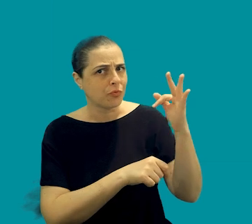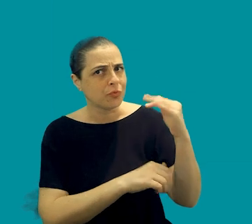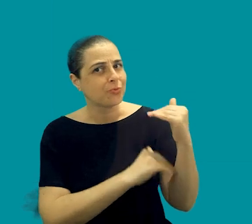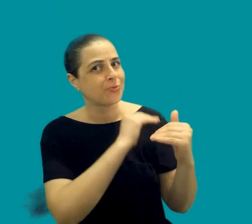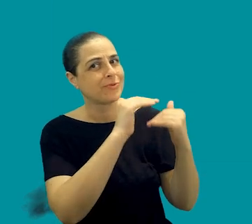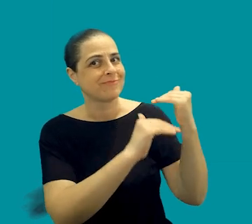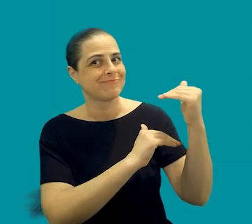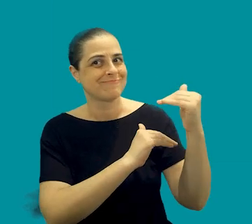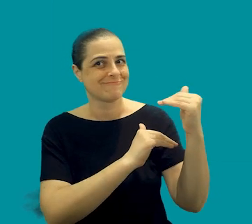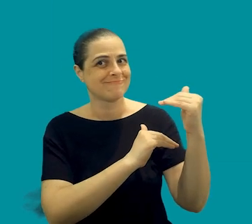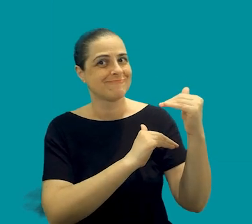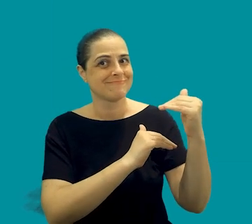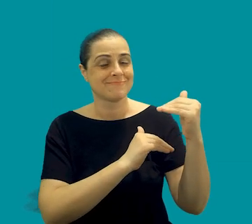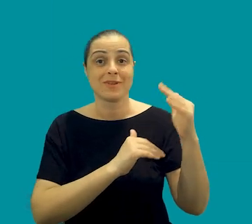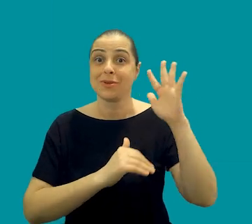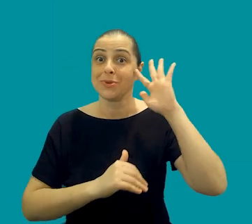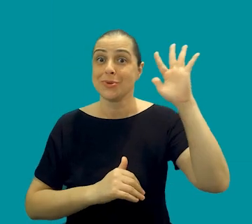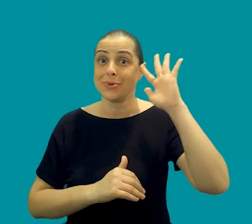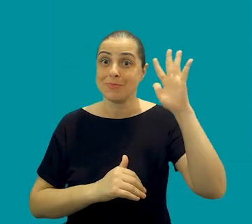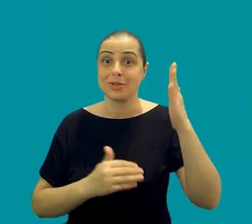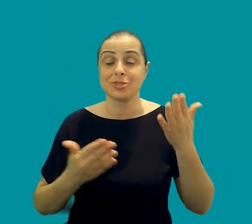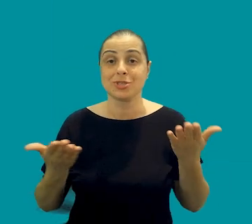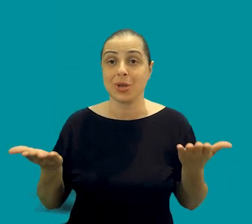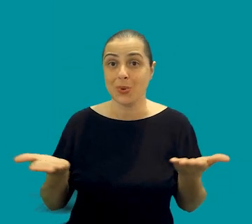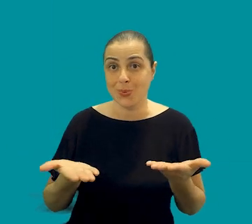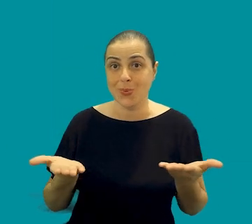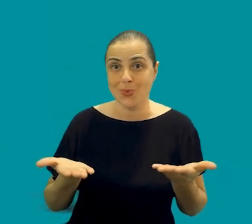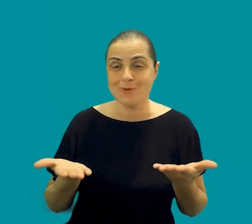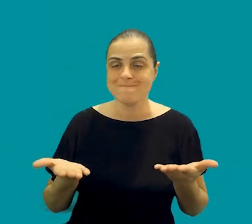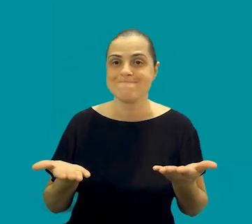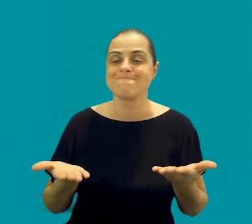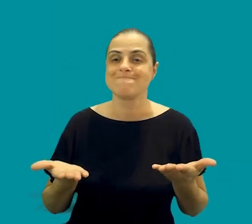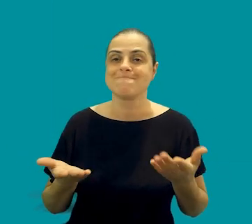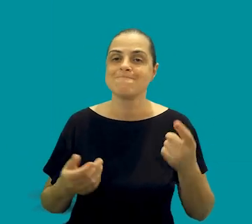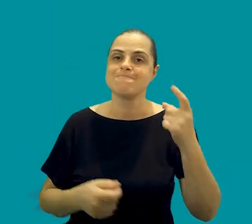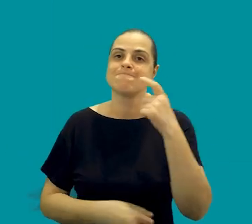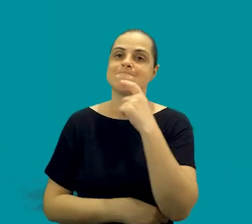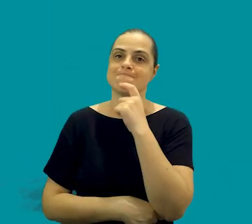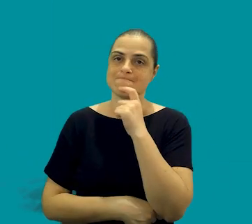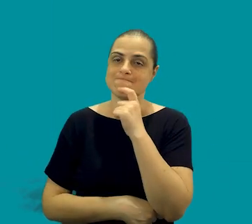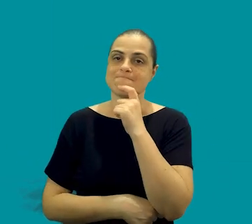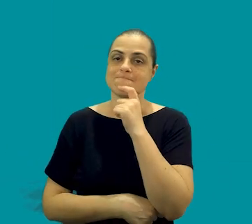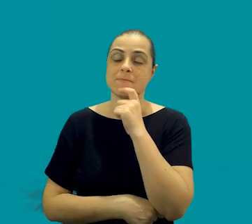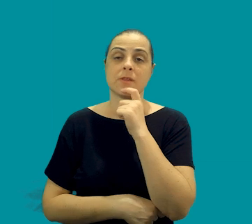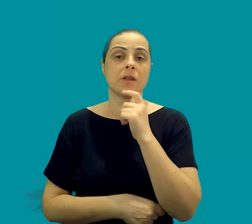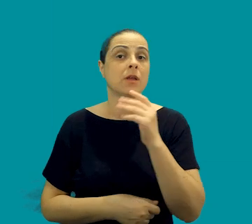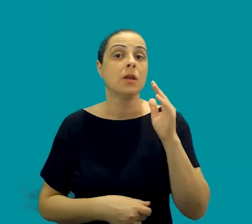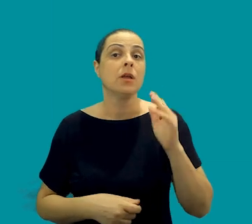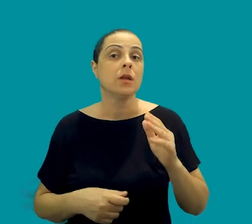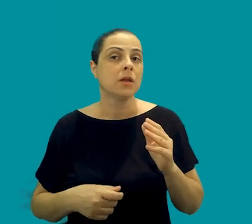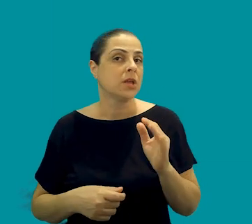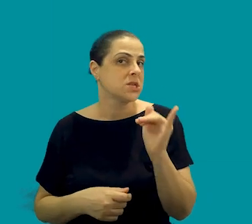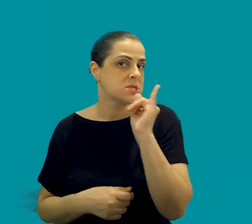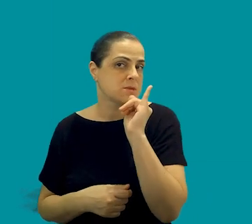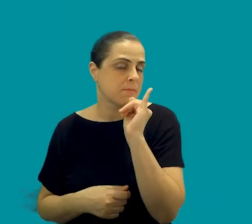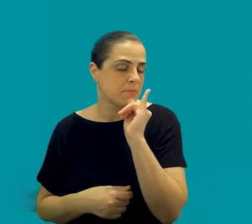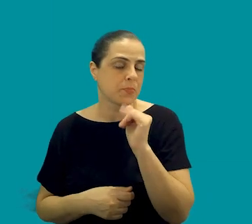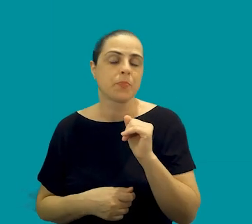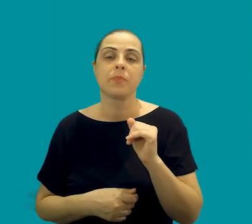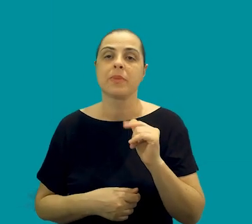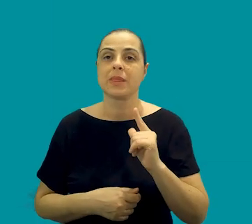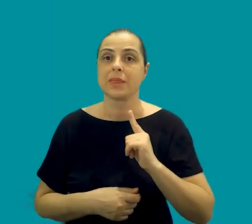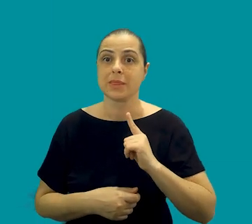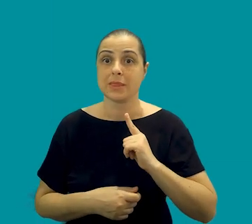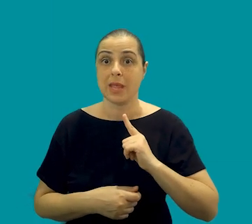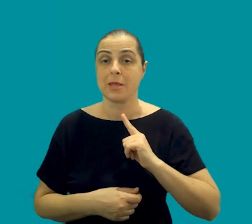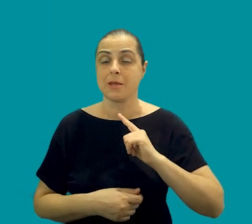por onde fugir, né? O Estado capitalista, nós estamos vivendo hoje, graças a Deus, vai ser esse o ponto, né? Então, nós temos, assim, a